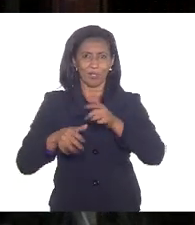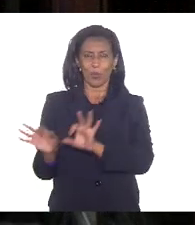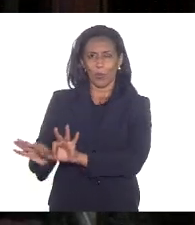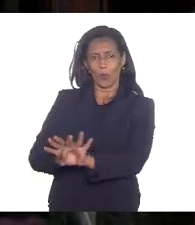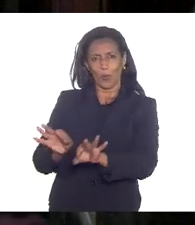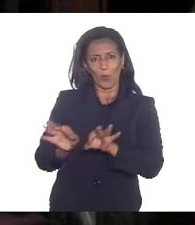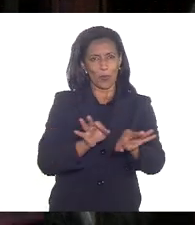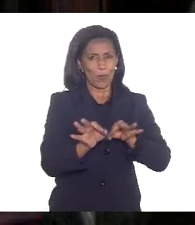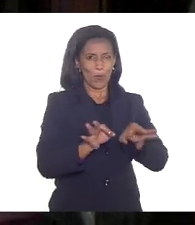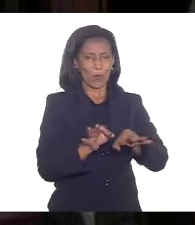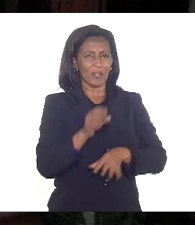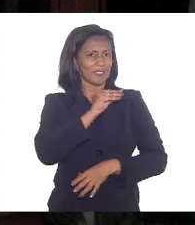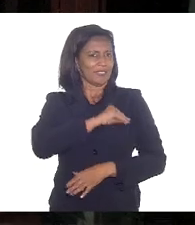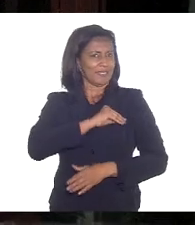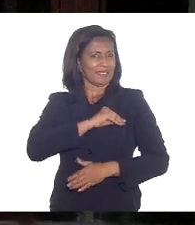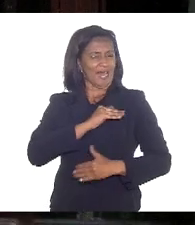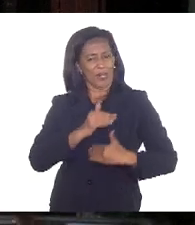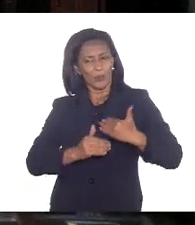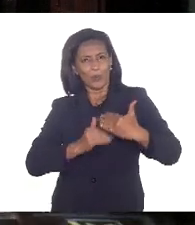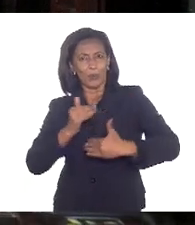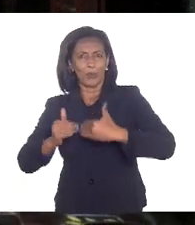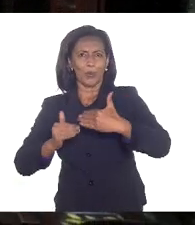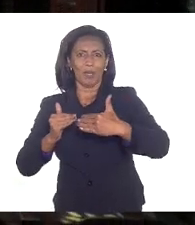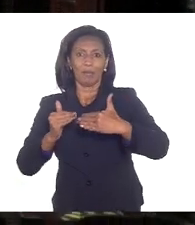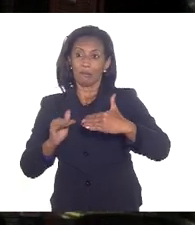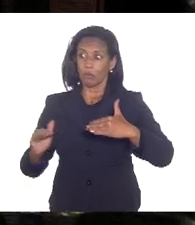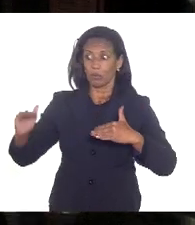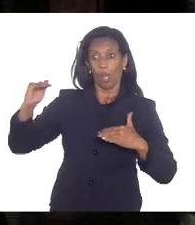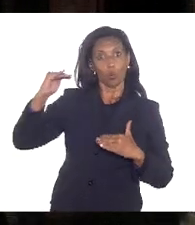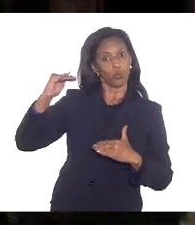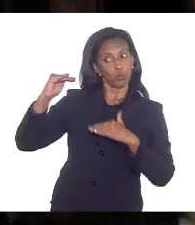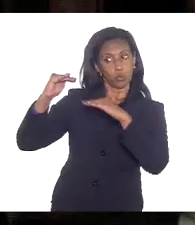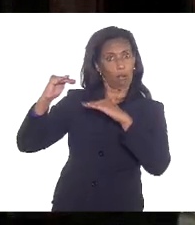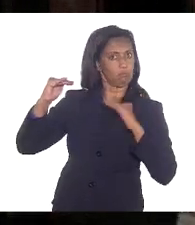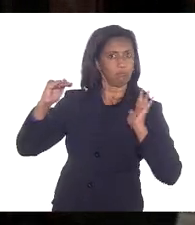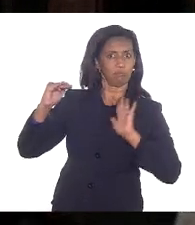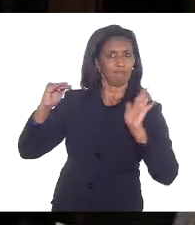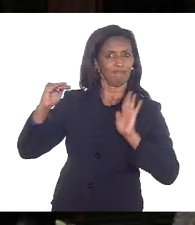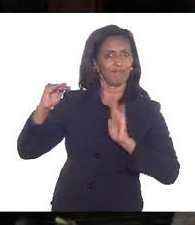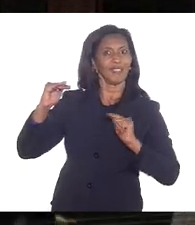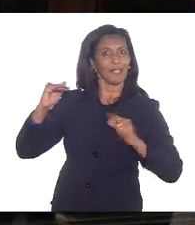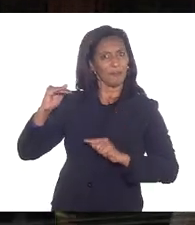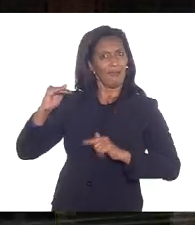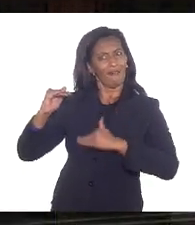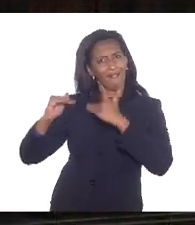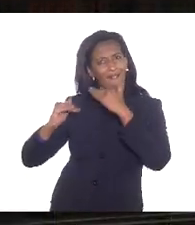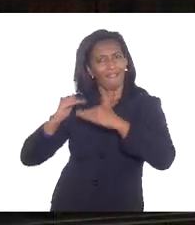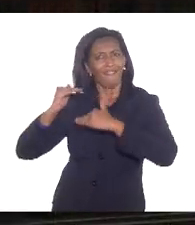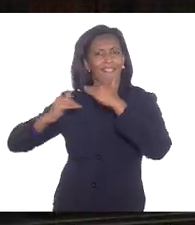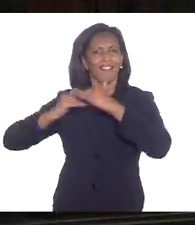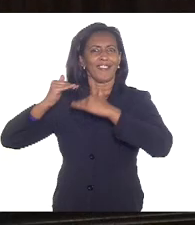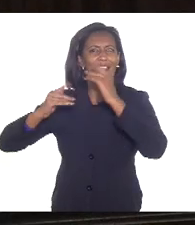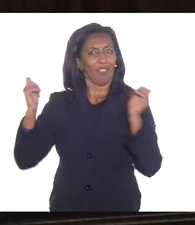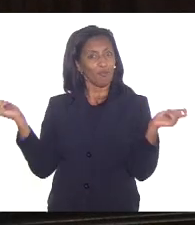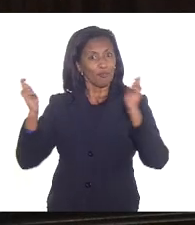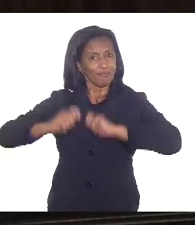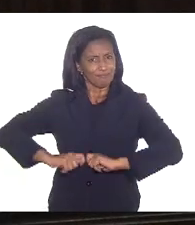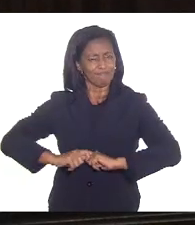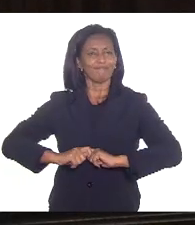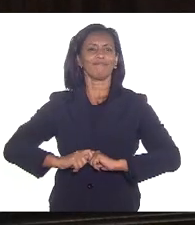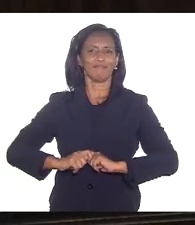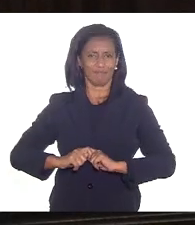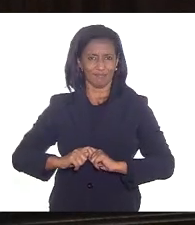plano de cargos e salários que nos a altura do que eles merecem mas que foi uma construção daquilo que foi possível